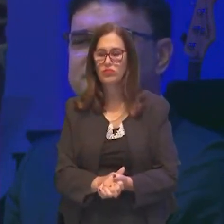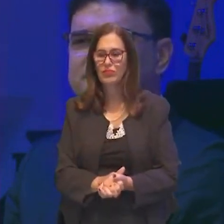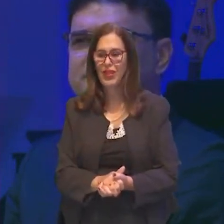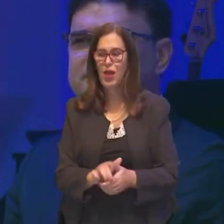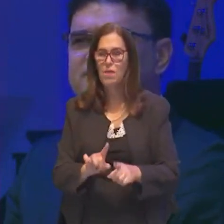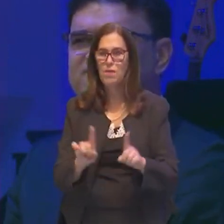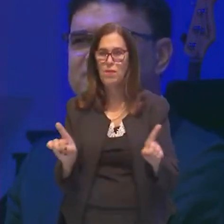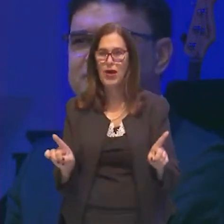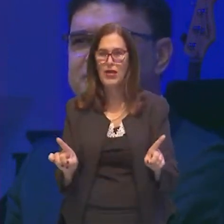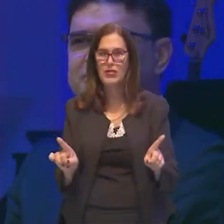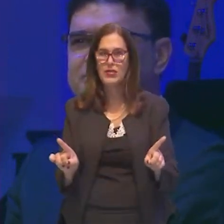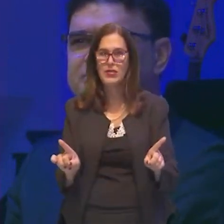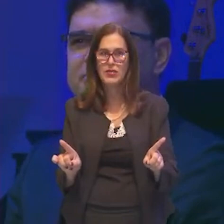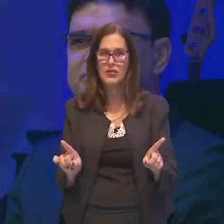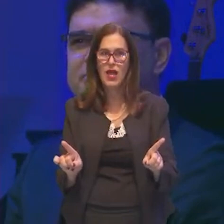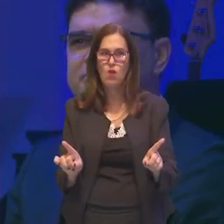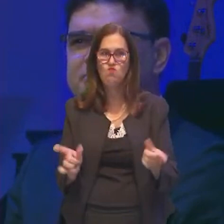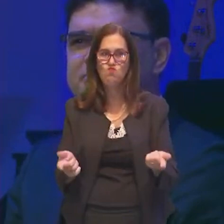mas é um ente.